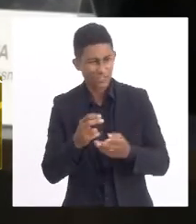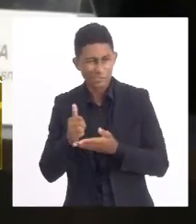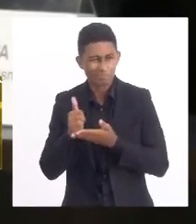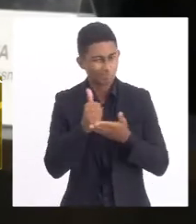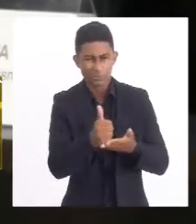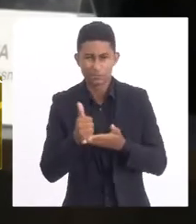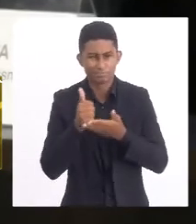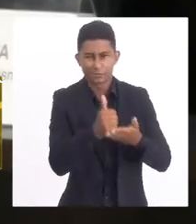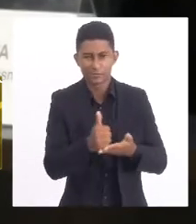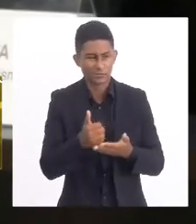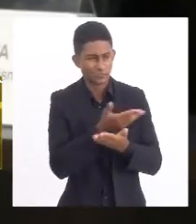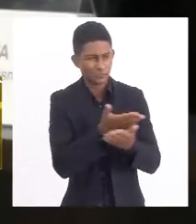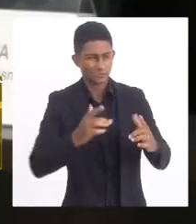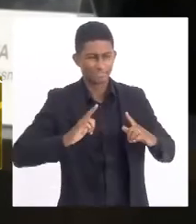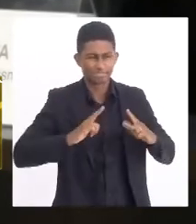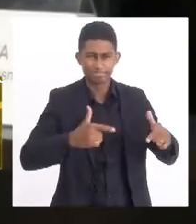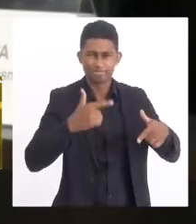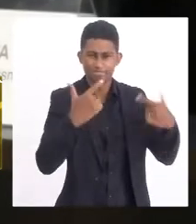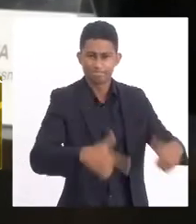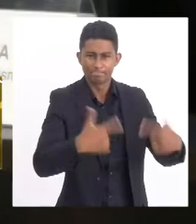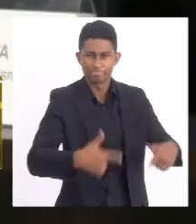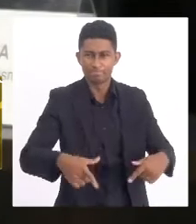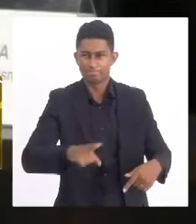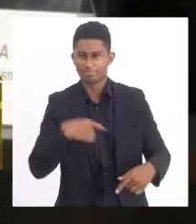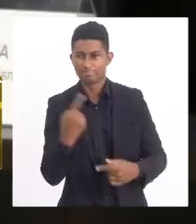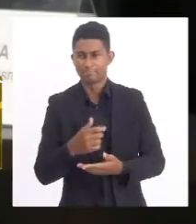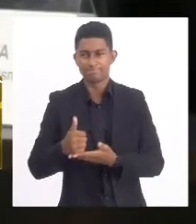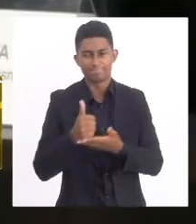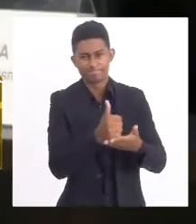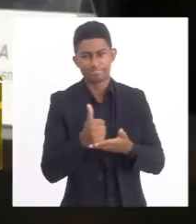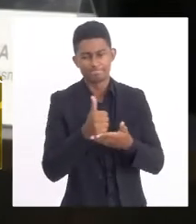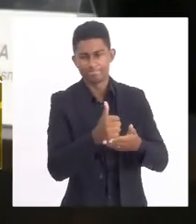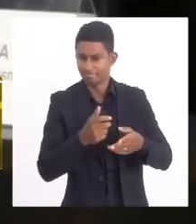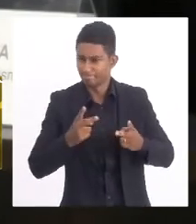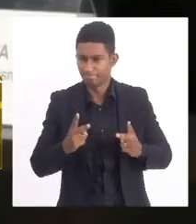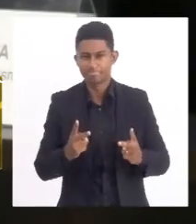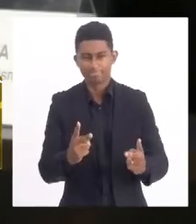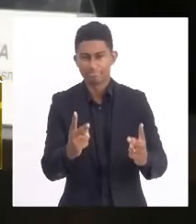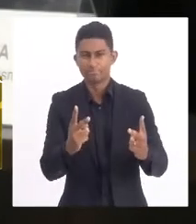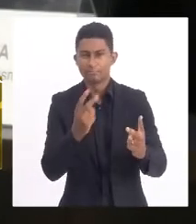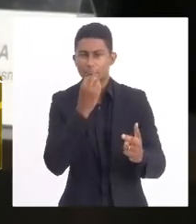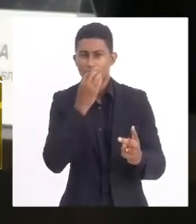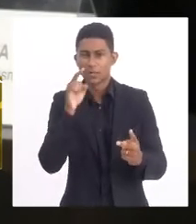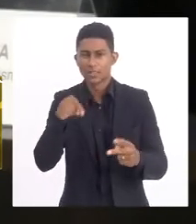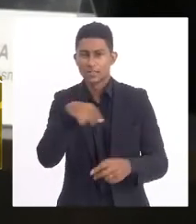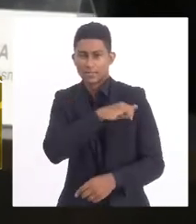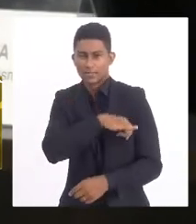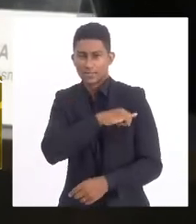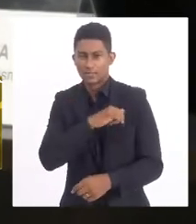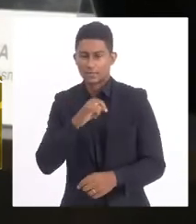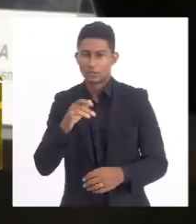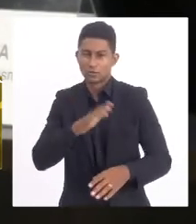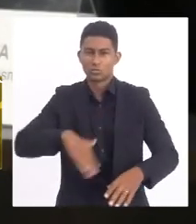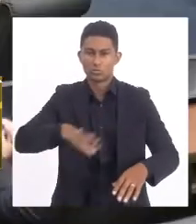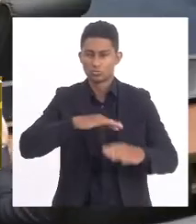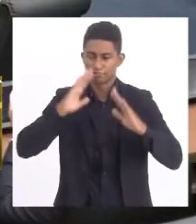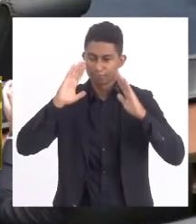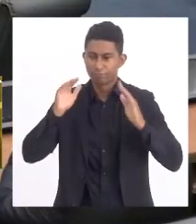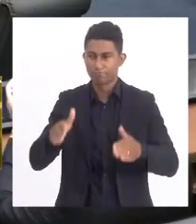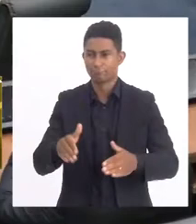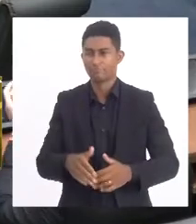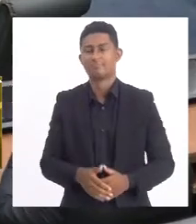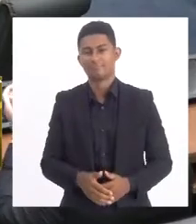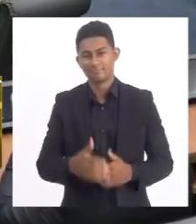a todas as iniciativas que venham a resgatar e fazer bem a população do nosso estado muito obrigado